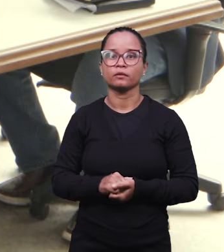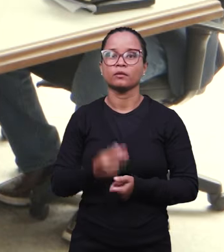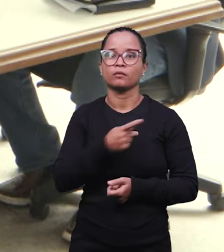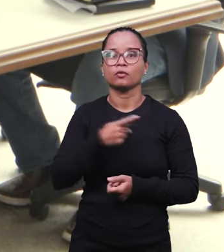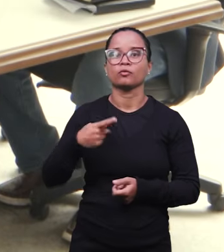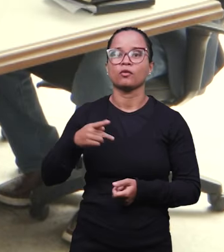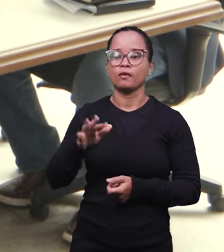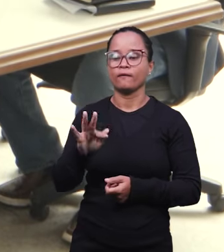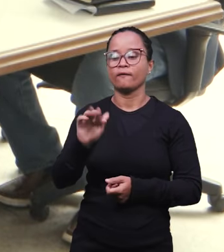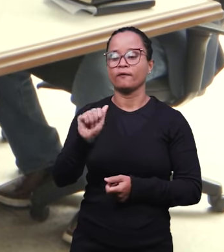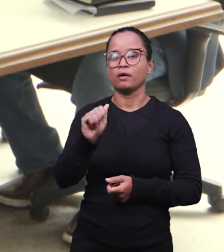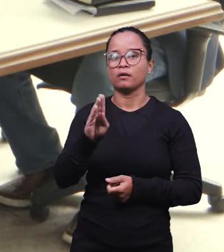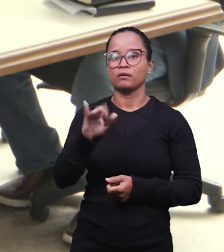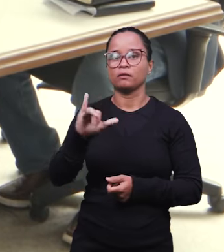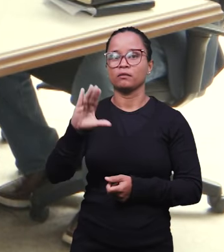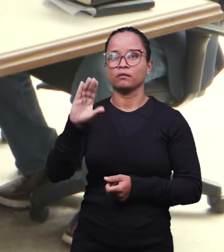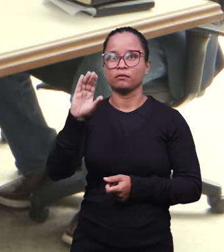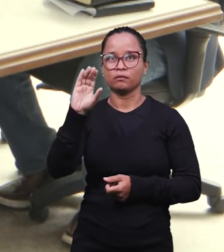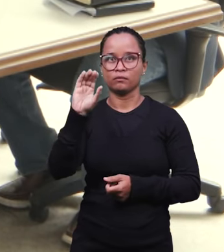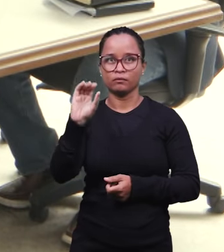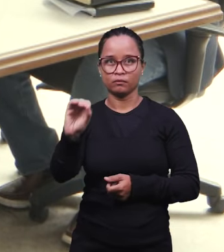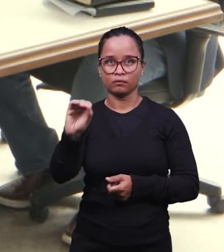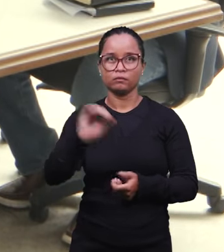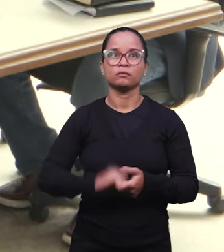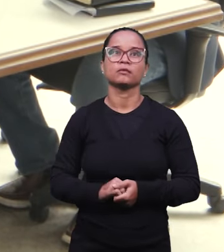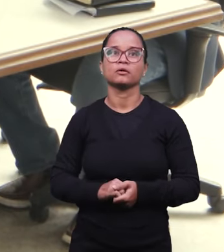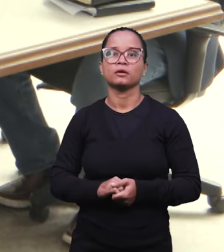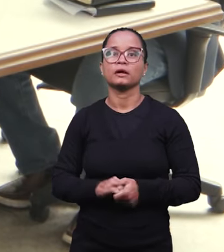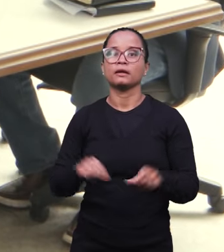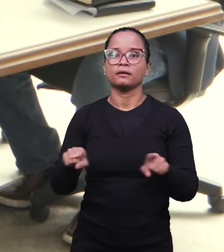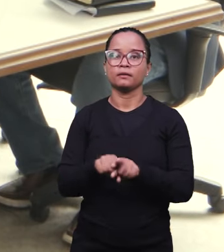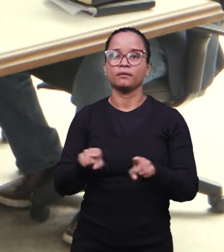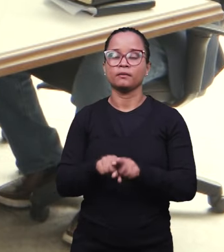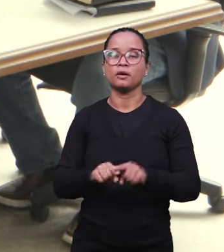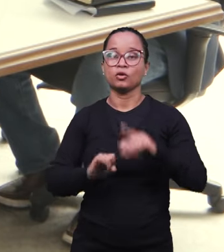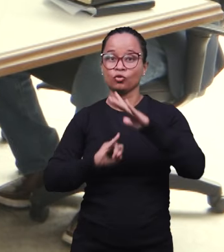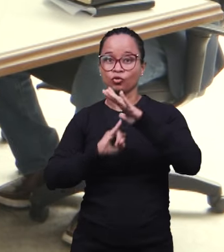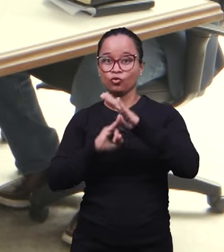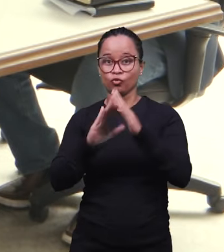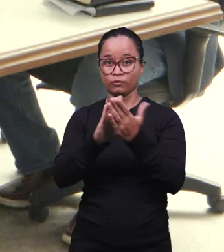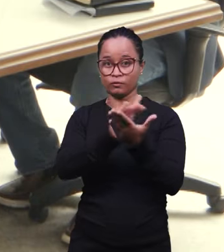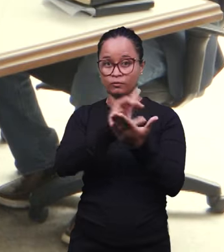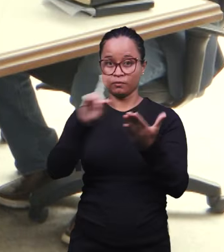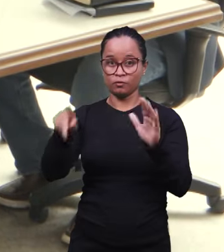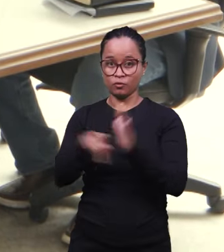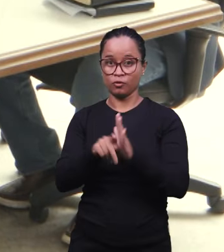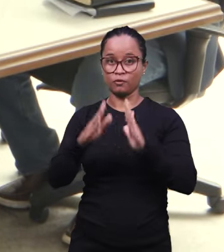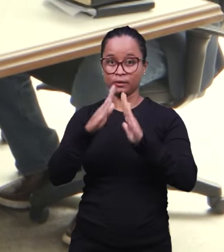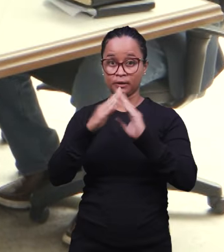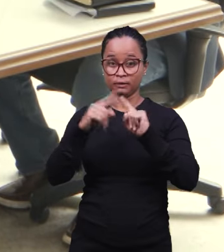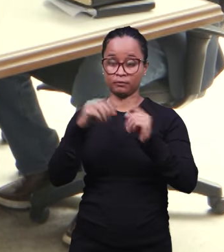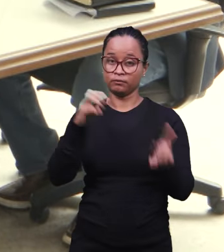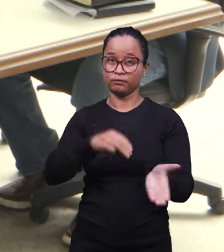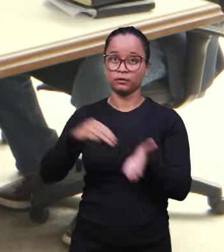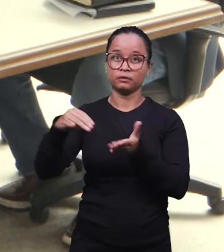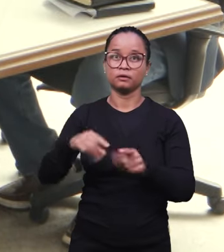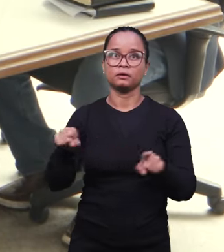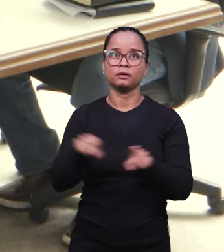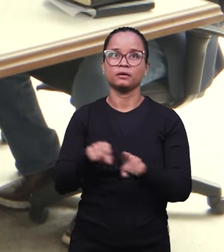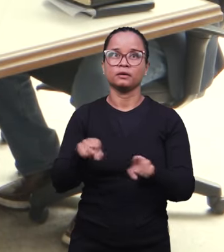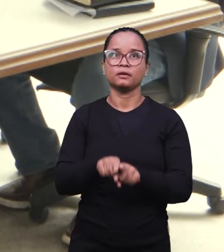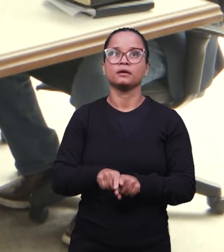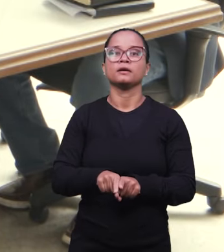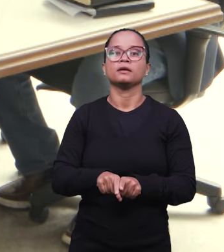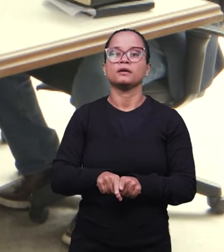Fábio Lúcio, que é presidente do Instituto Bíblico Maranata, está fazendo parte também dessa live aqui hoje. Autor de vários livros. E autor de